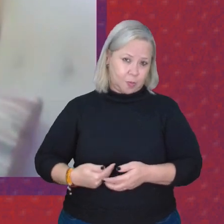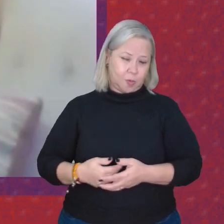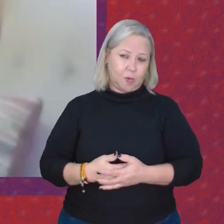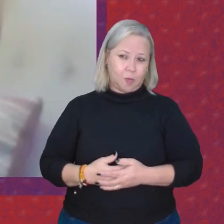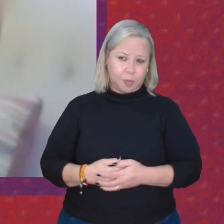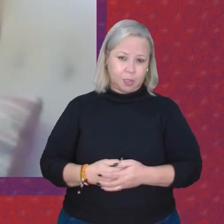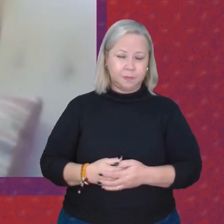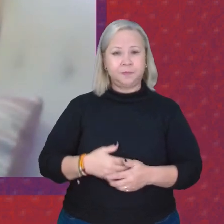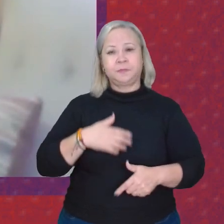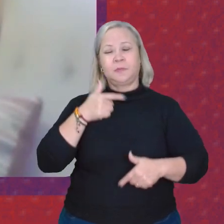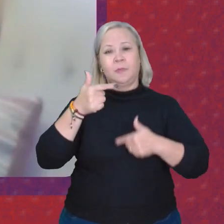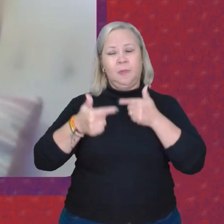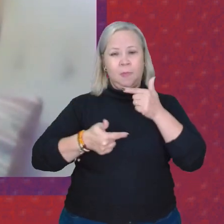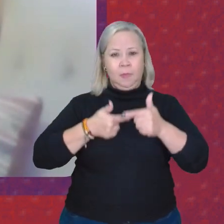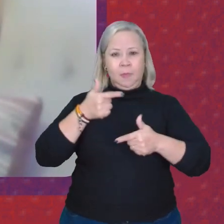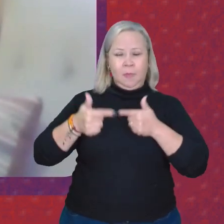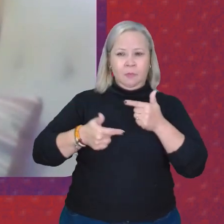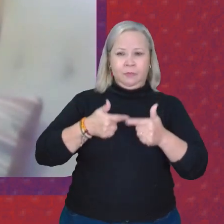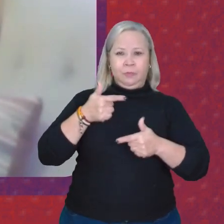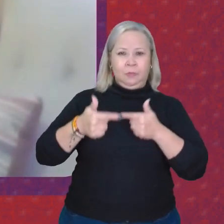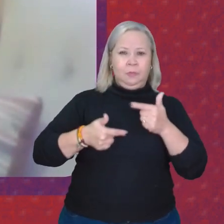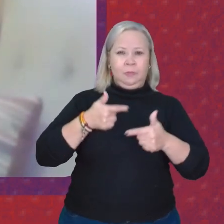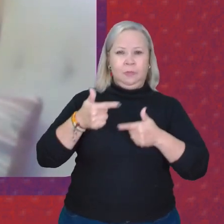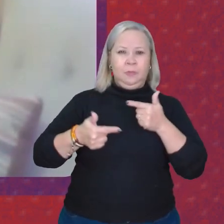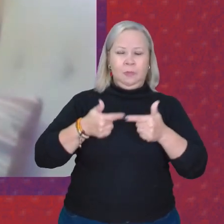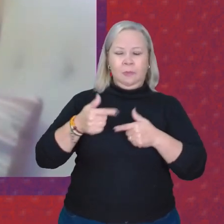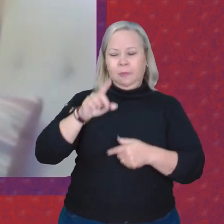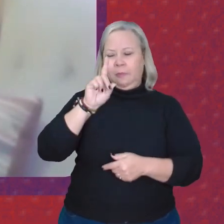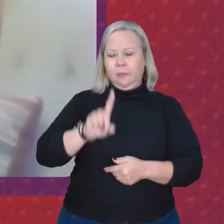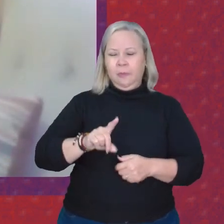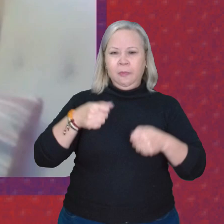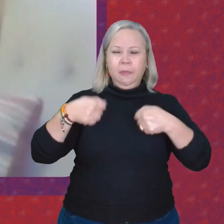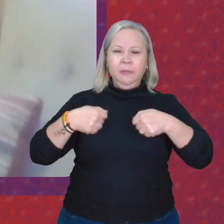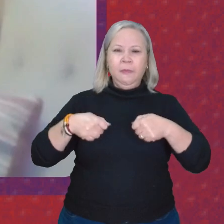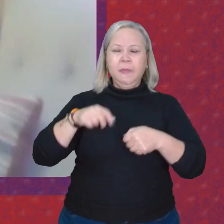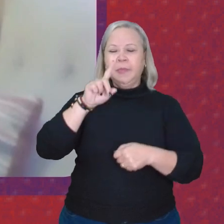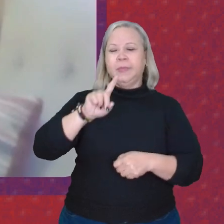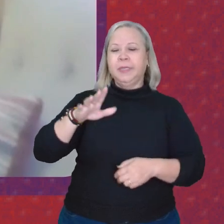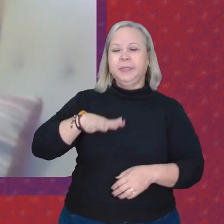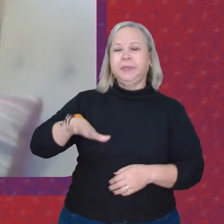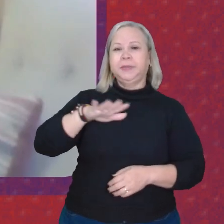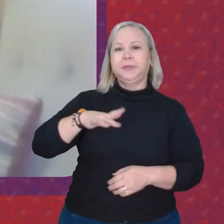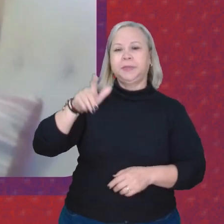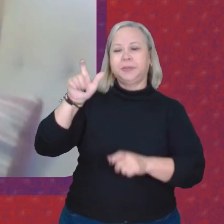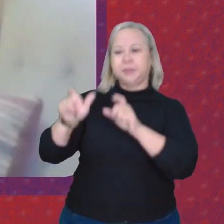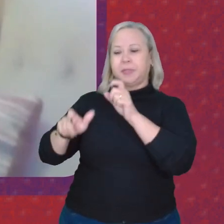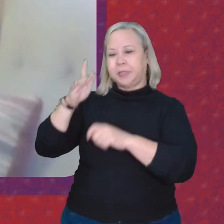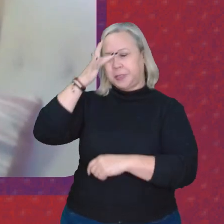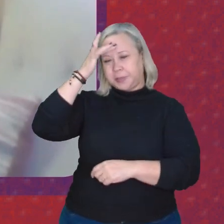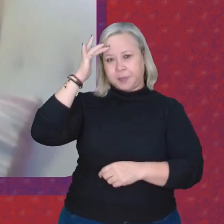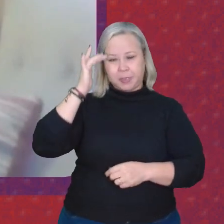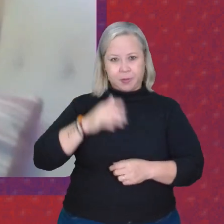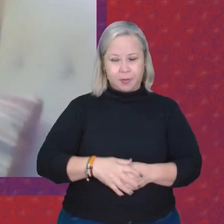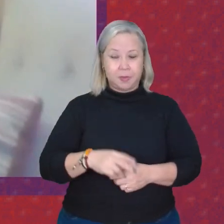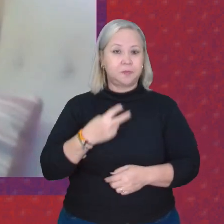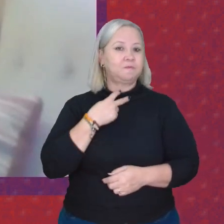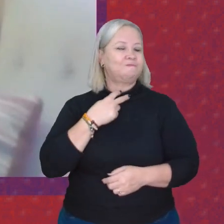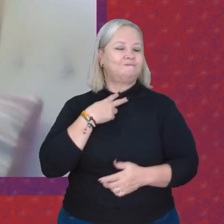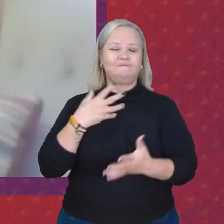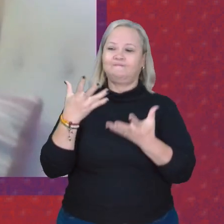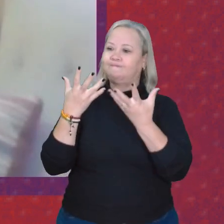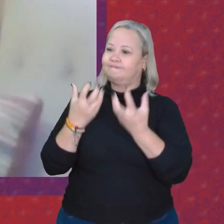o trabalho, ela tem que ser um direito para todas as pessoas. Nós não podemos